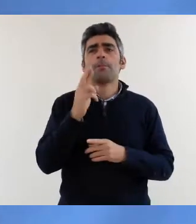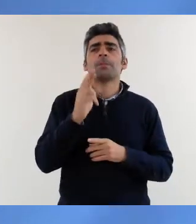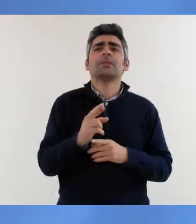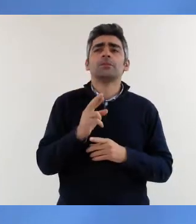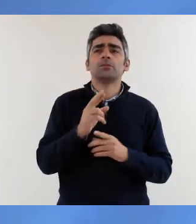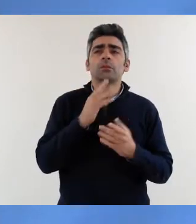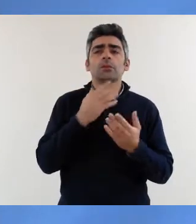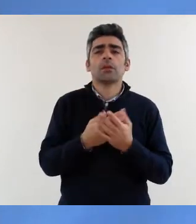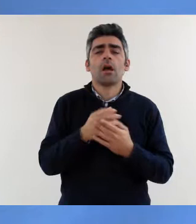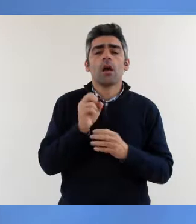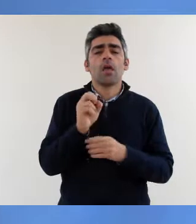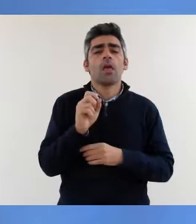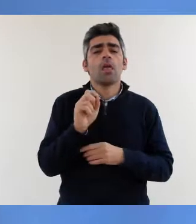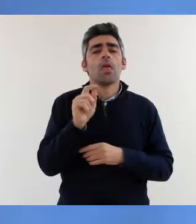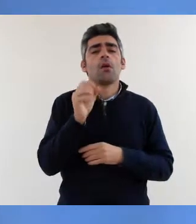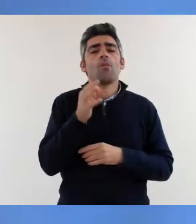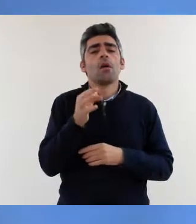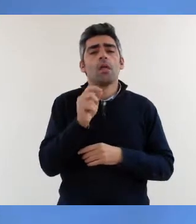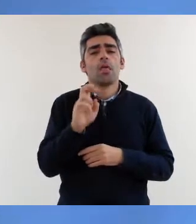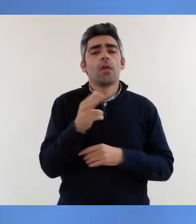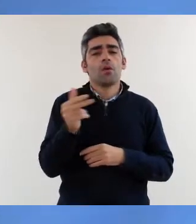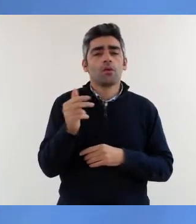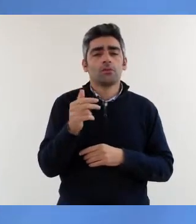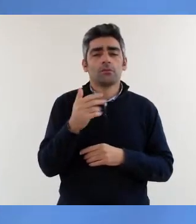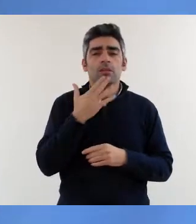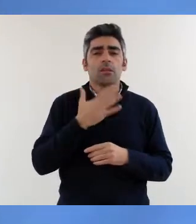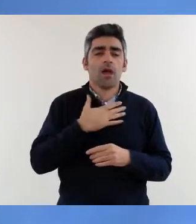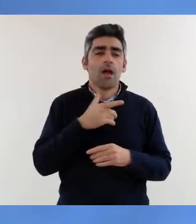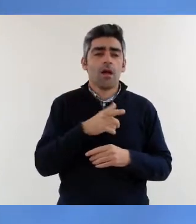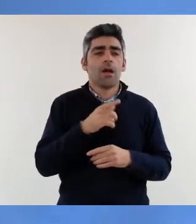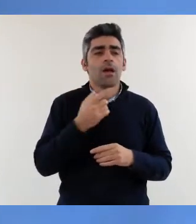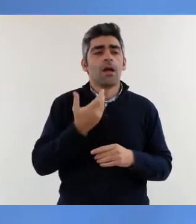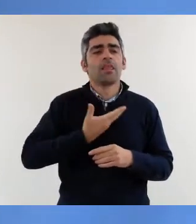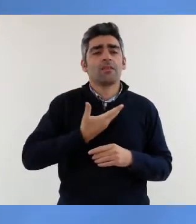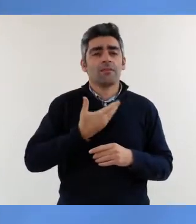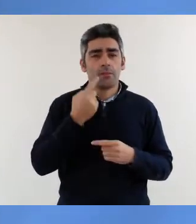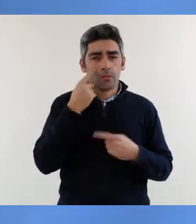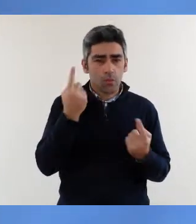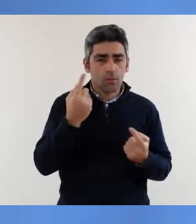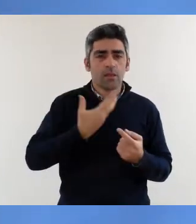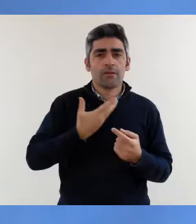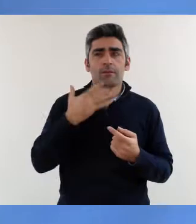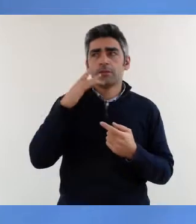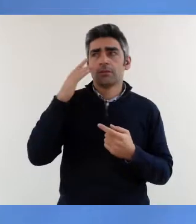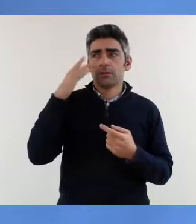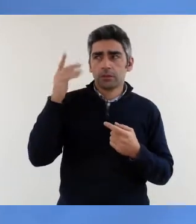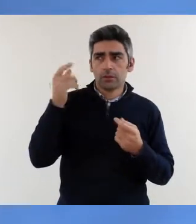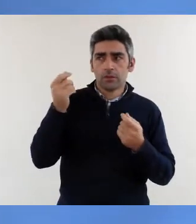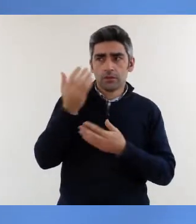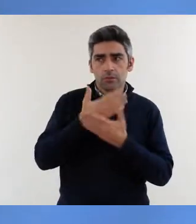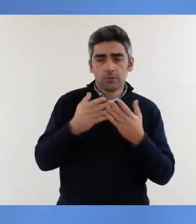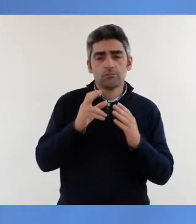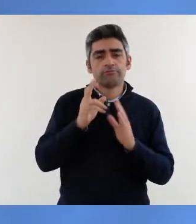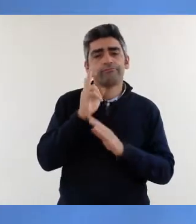do preço que significou a introdução do euro em termos de endividamento público de